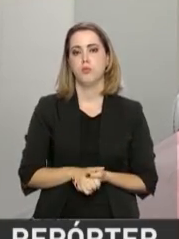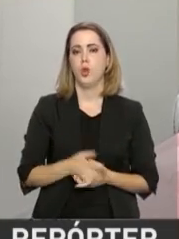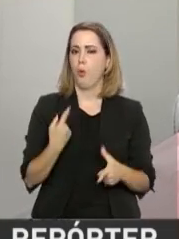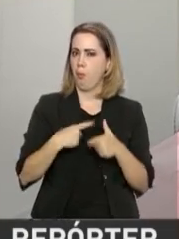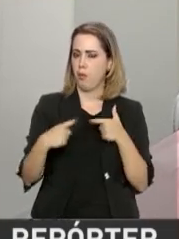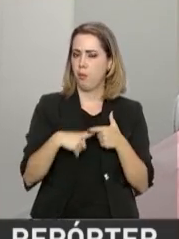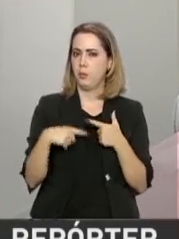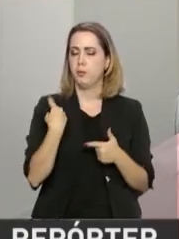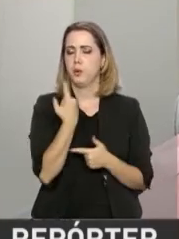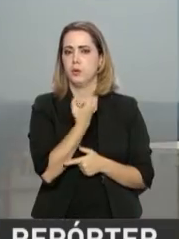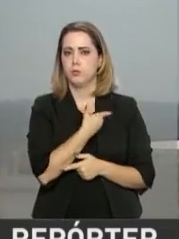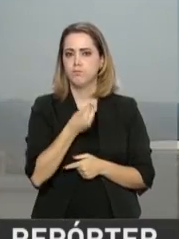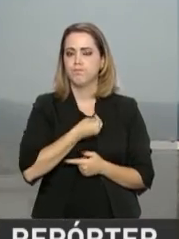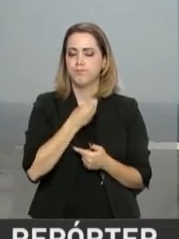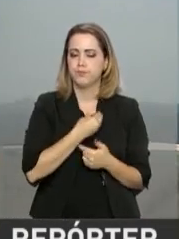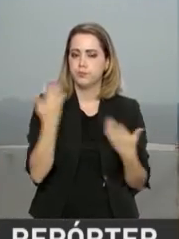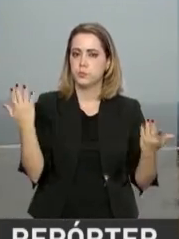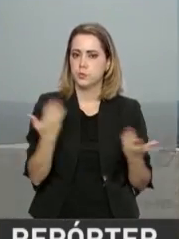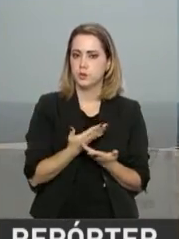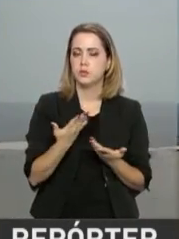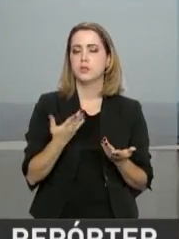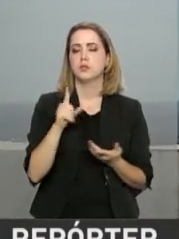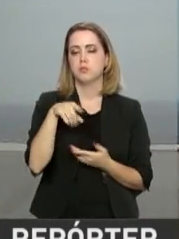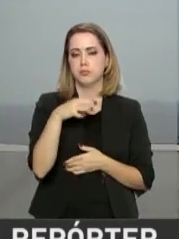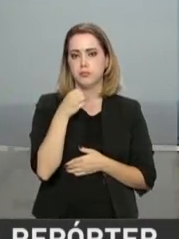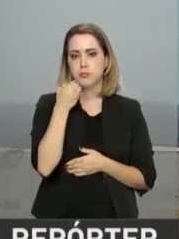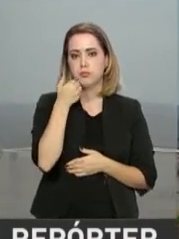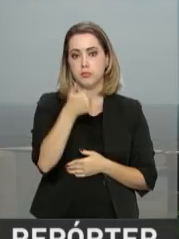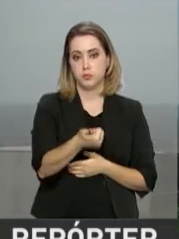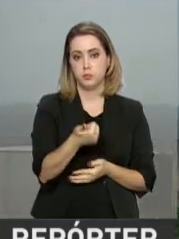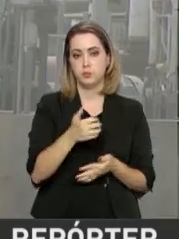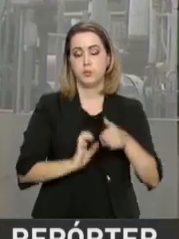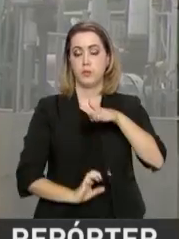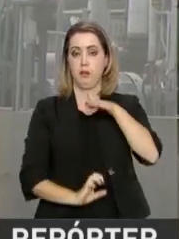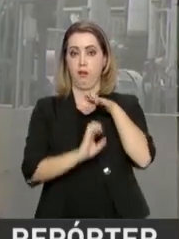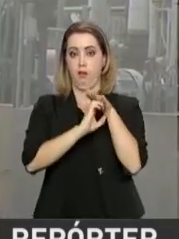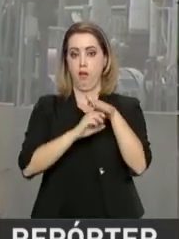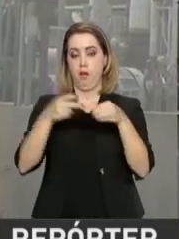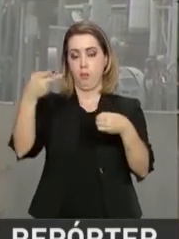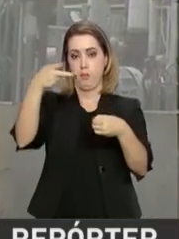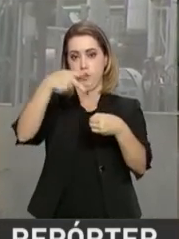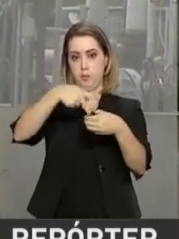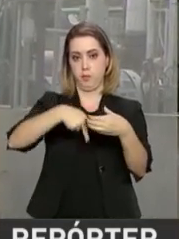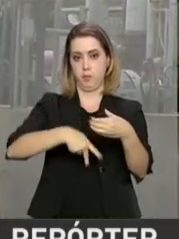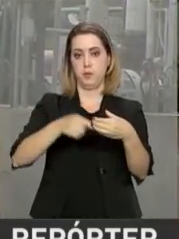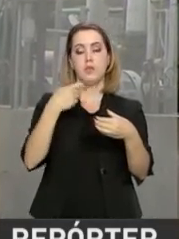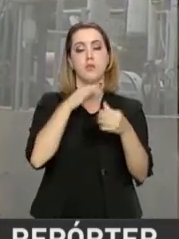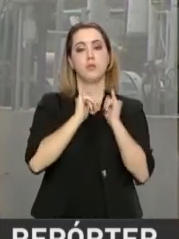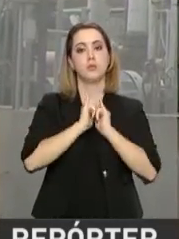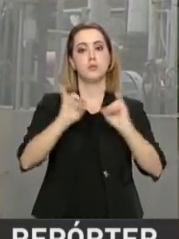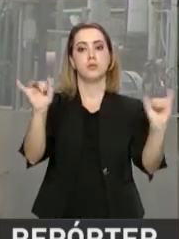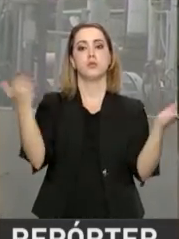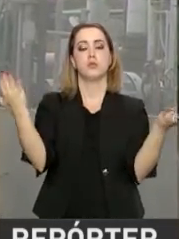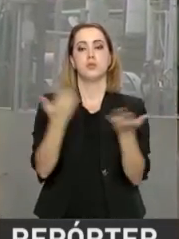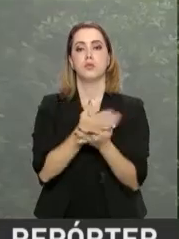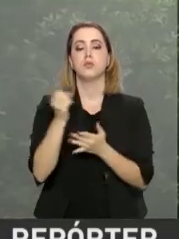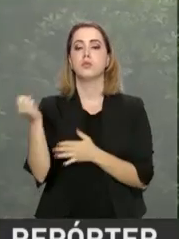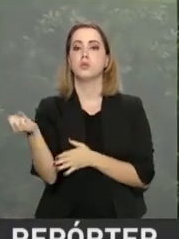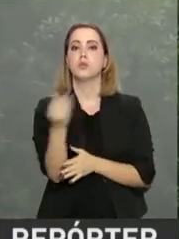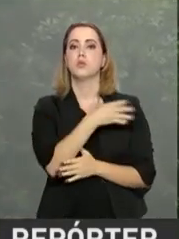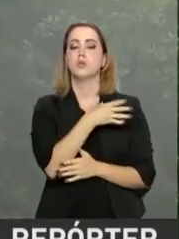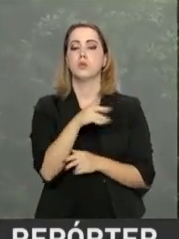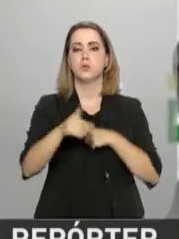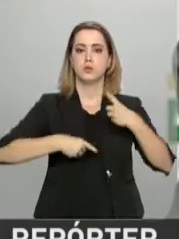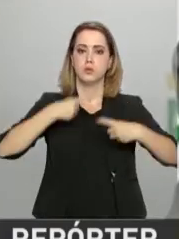né, muito bom. A Petrobras informou que a medida faz parte de uma nova política de preços adotada pela direção